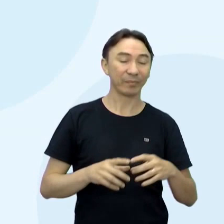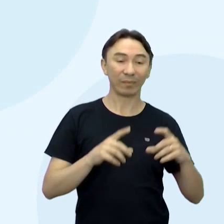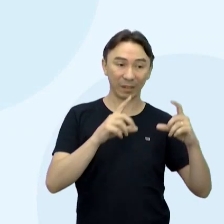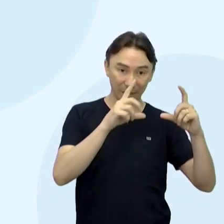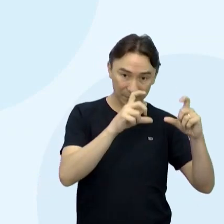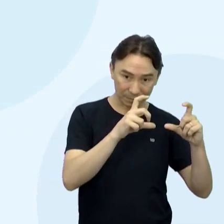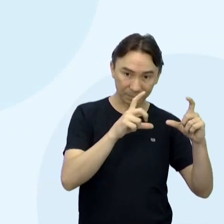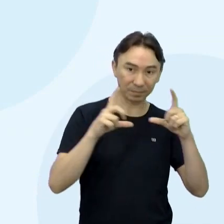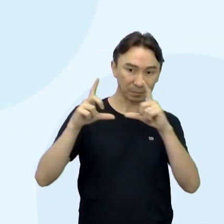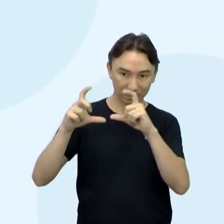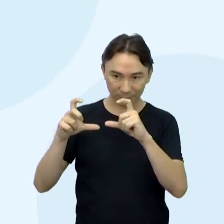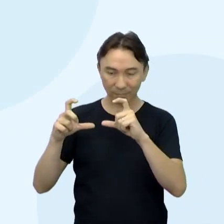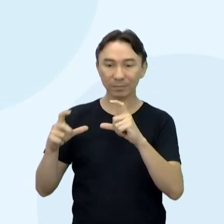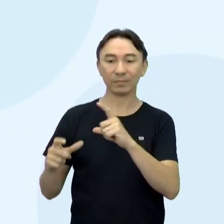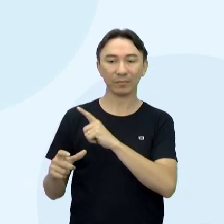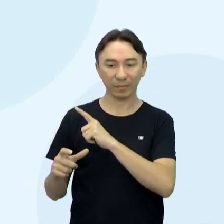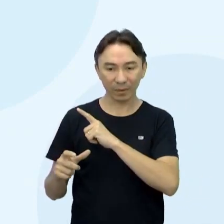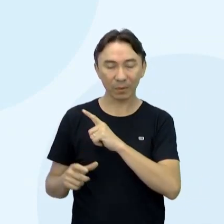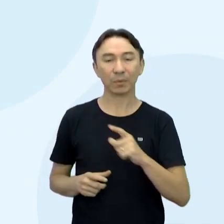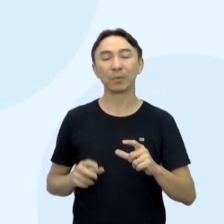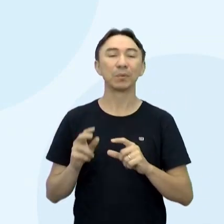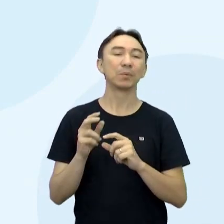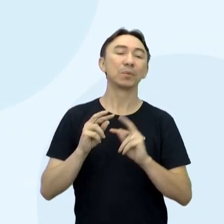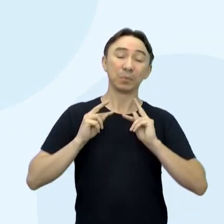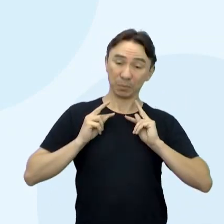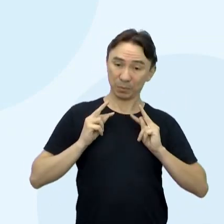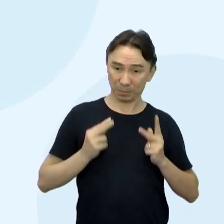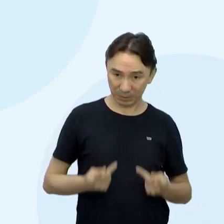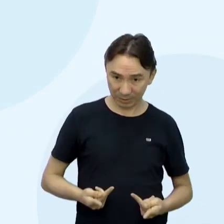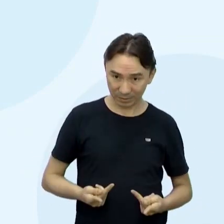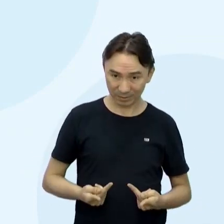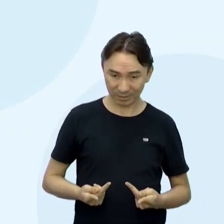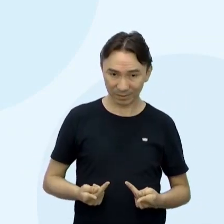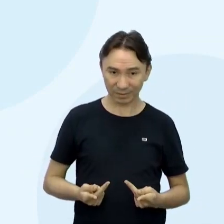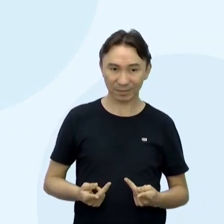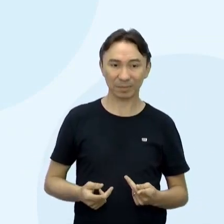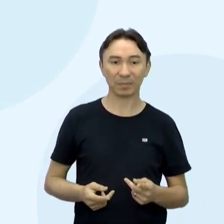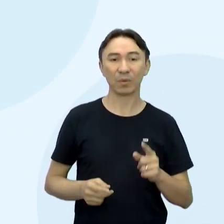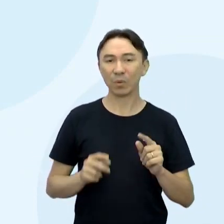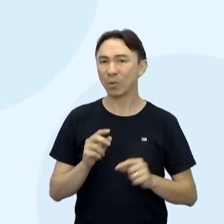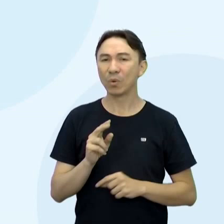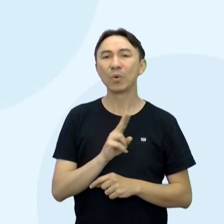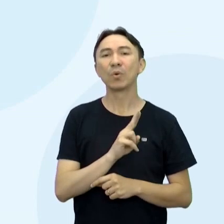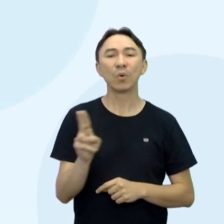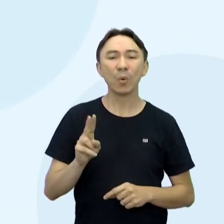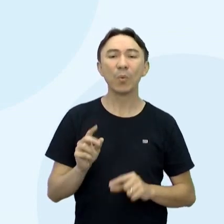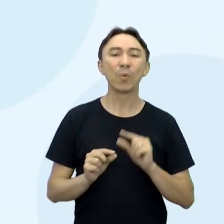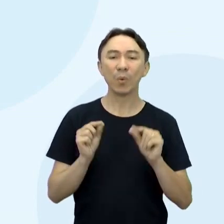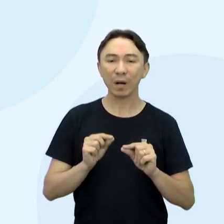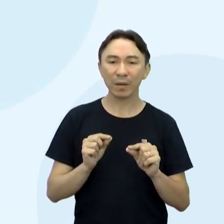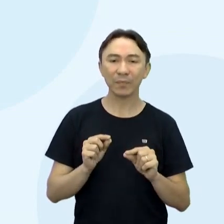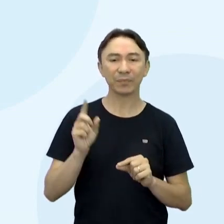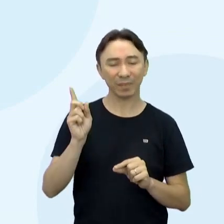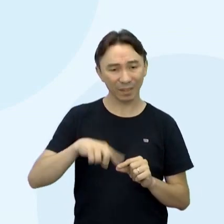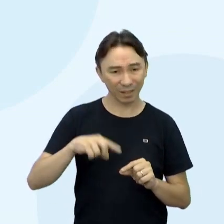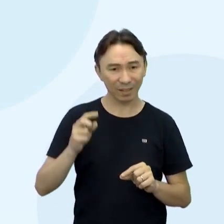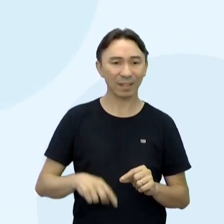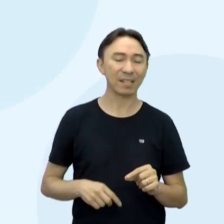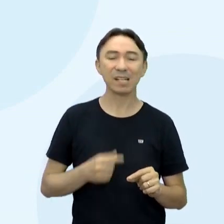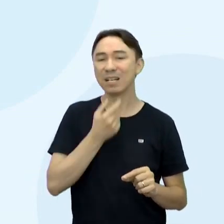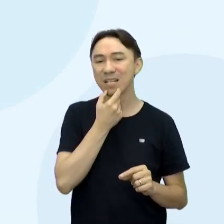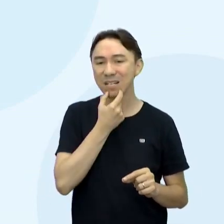de intervenção nós chamamos de happening, que é justamente uma palavra que vem da